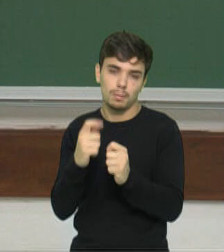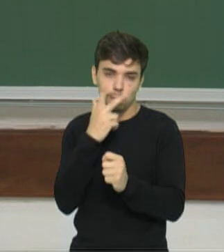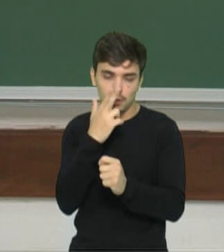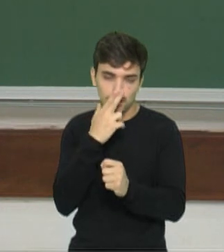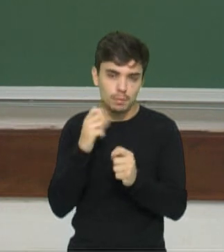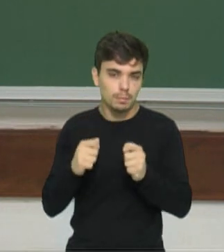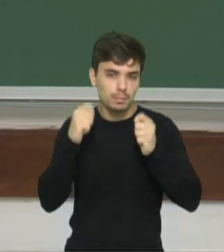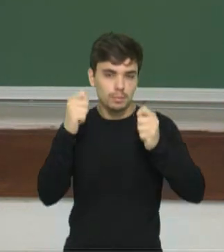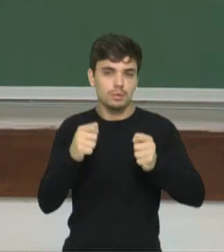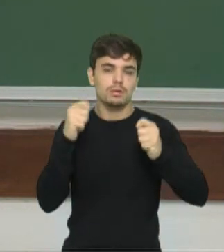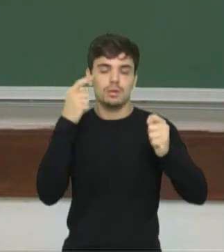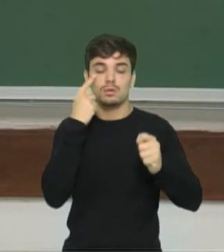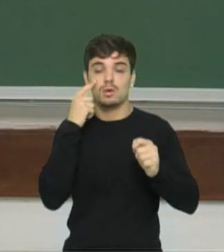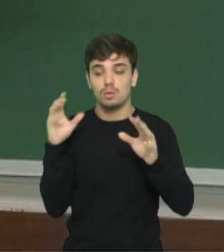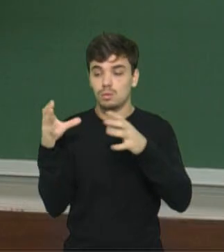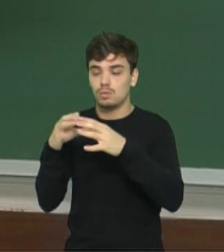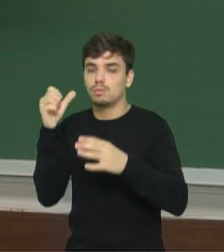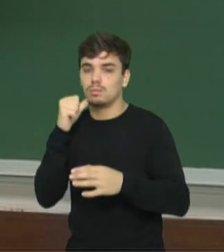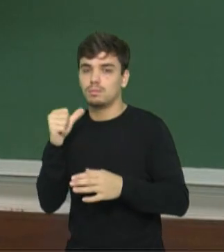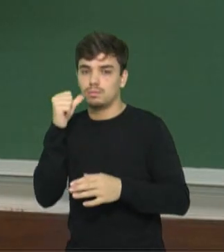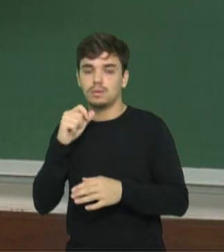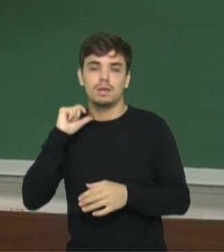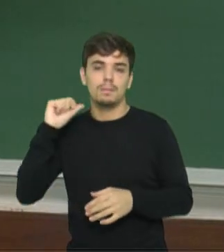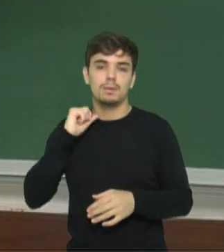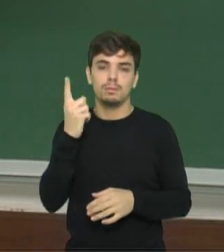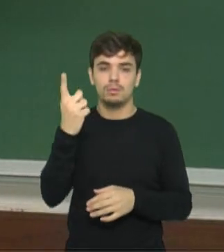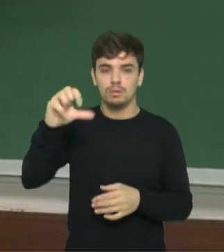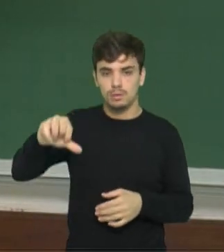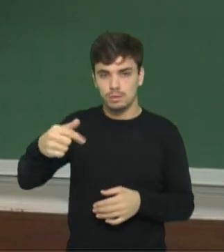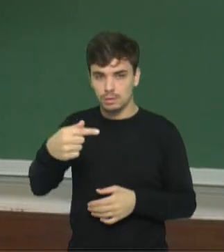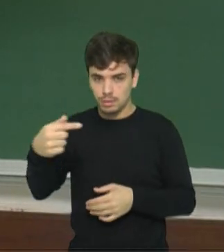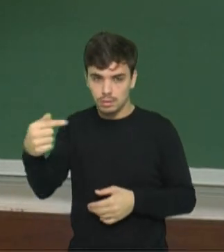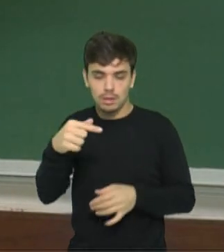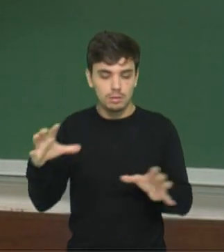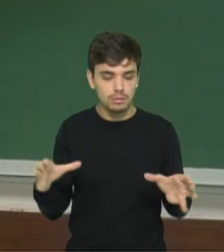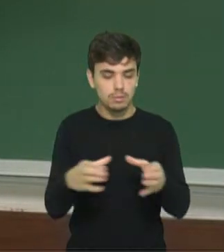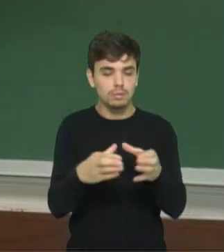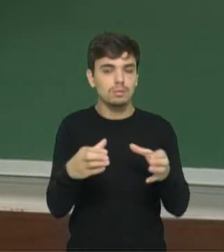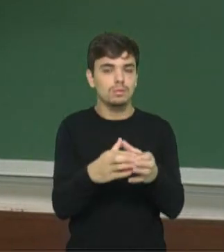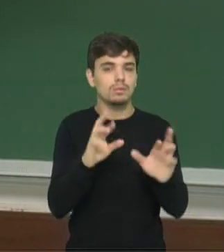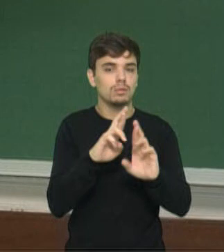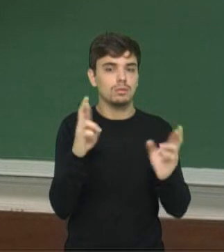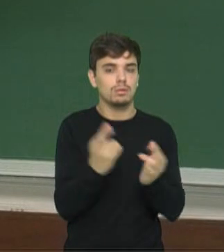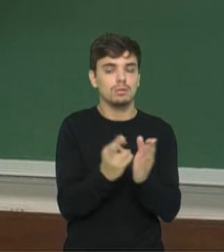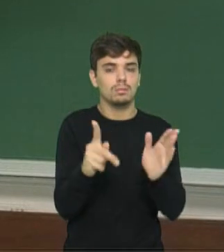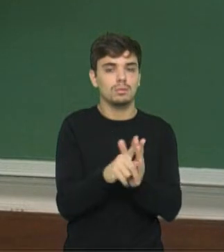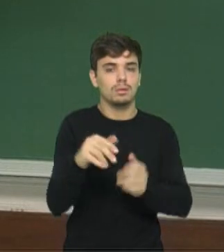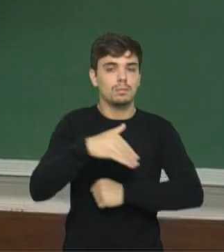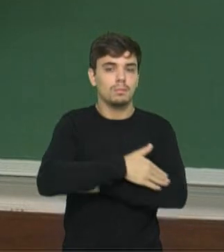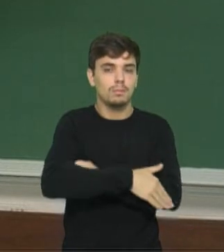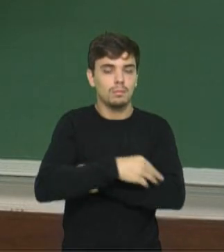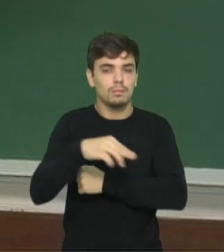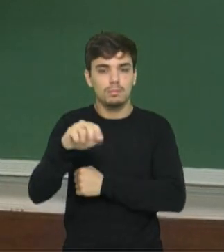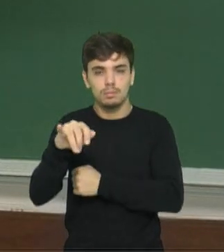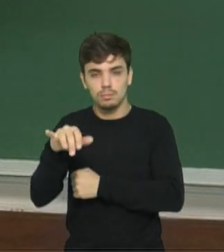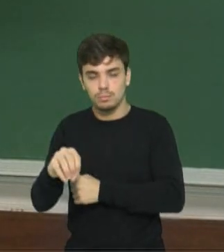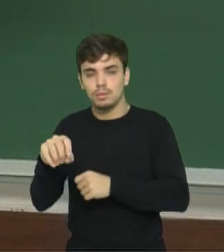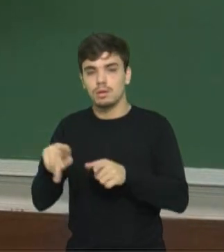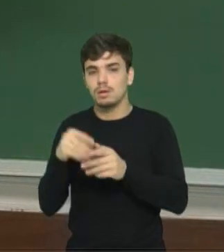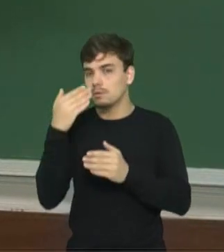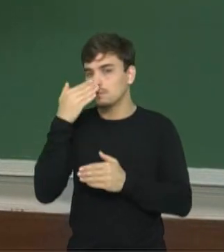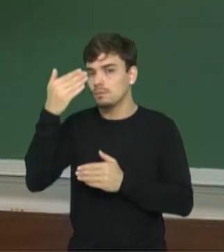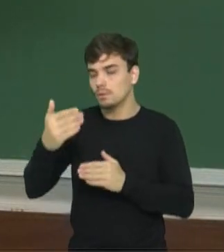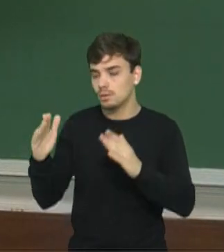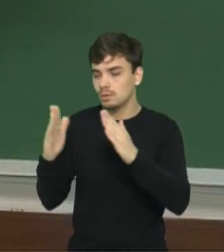de mulheres, em abril de 1977, reuniu-se na Praça de Maio. A Praça de Maio ela fica em